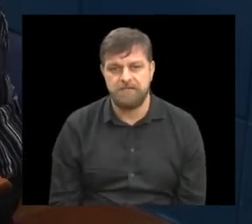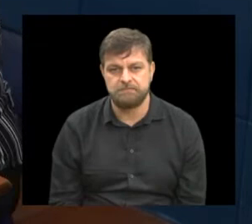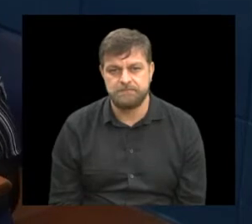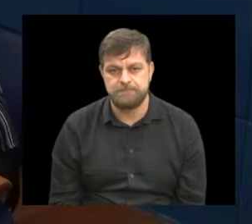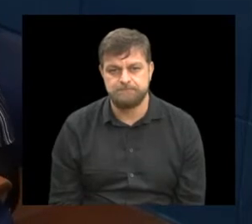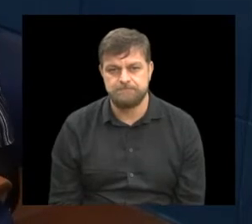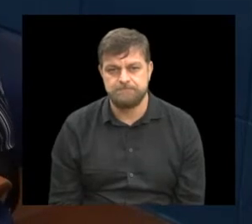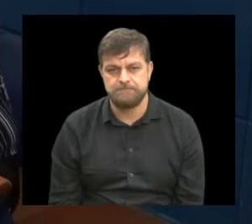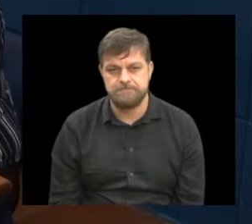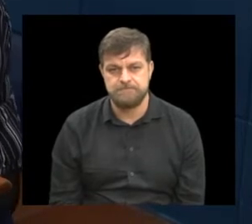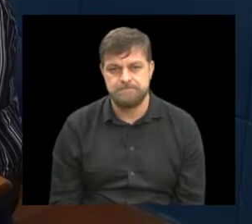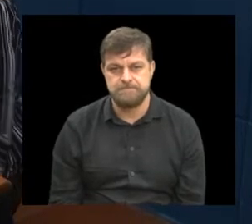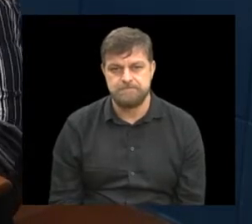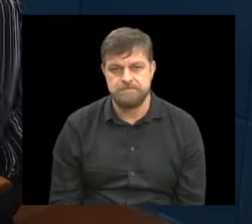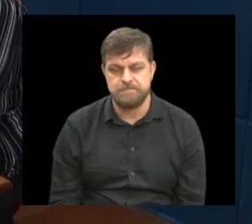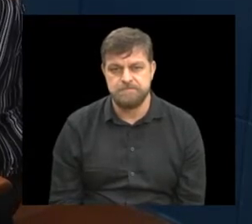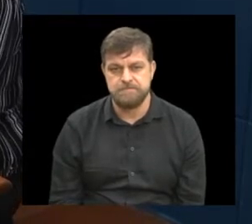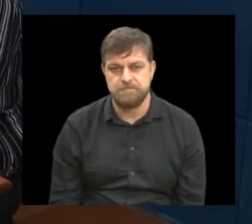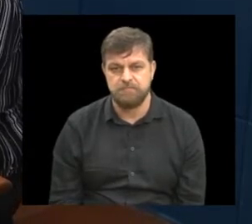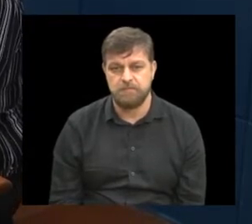Obrigada.